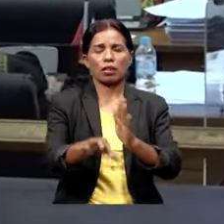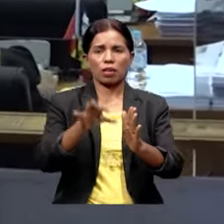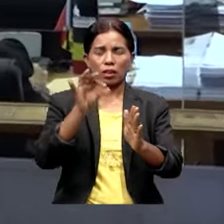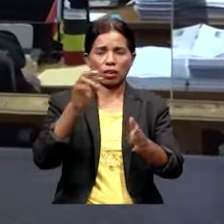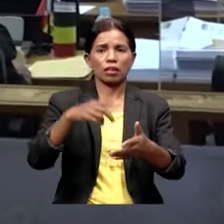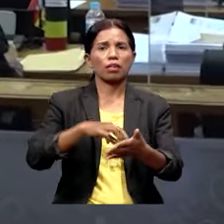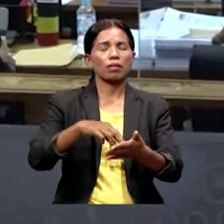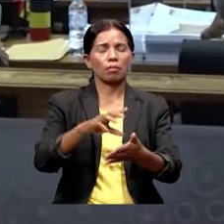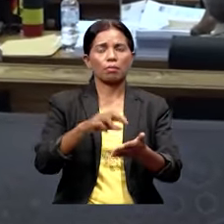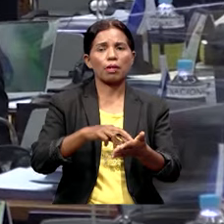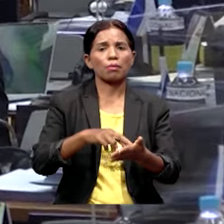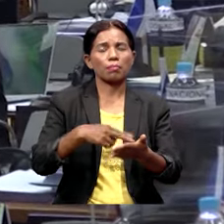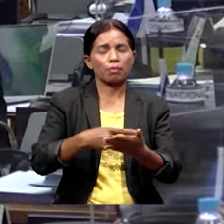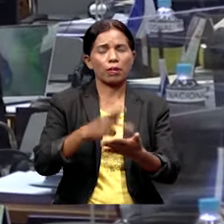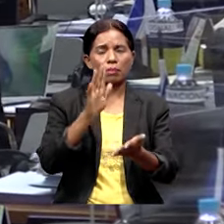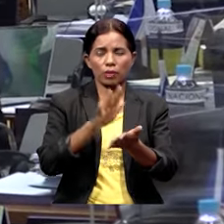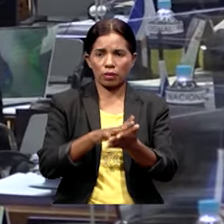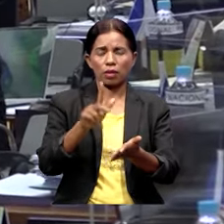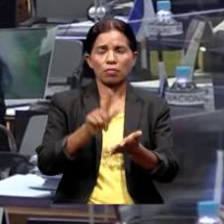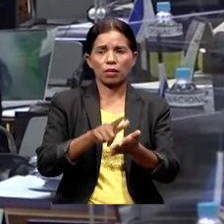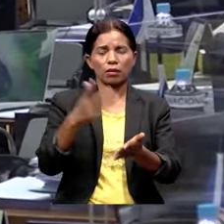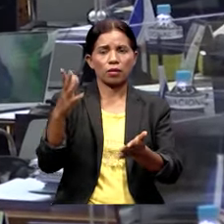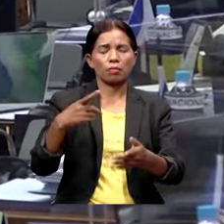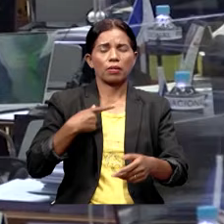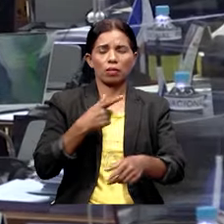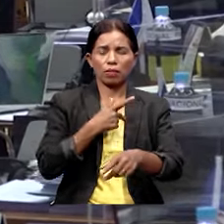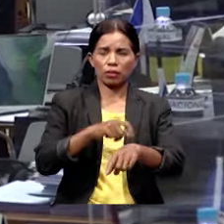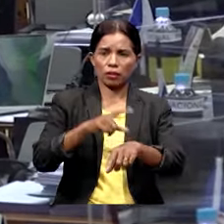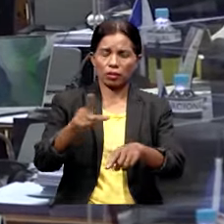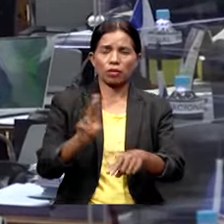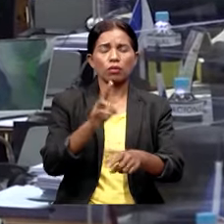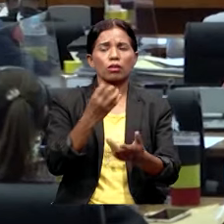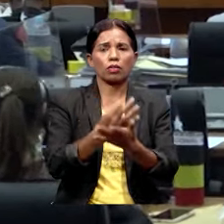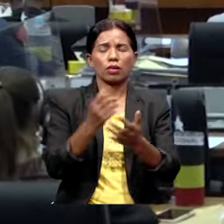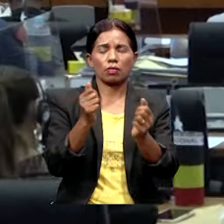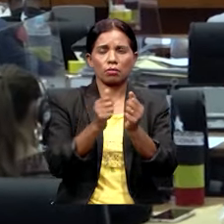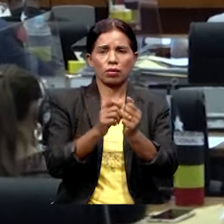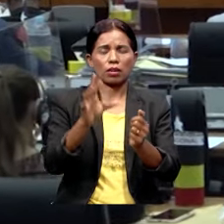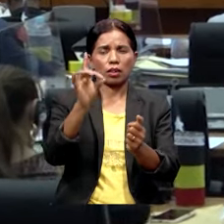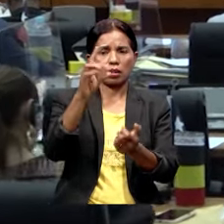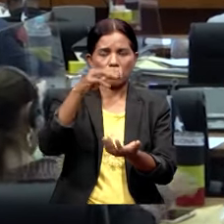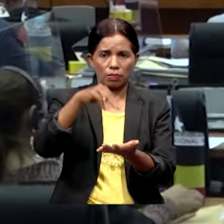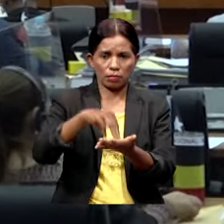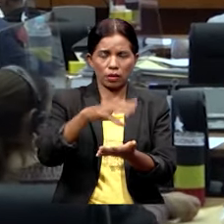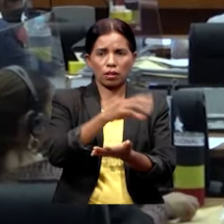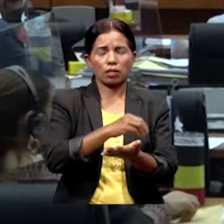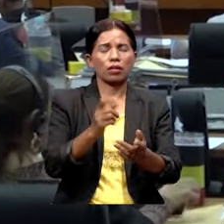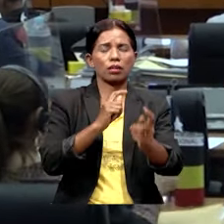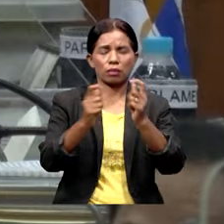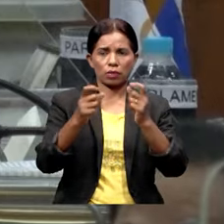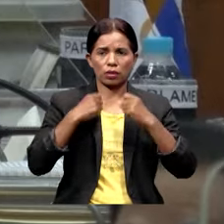e a plenária. Maka Parlamento Nacional se gasta osan o valor toko mualu resim ba subsidio transporte